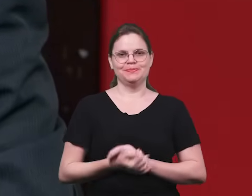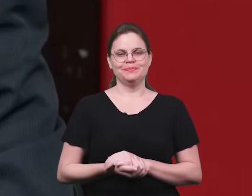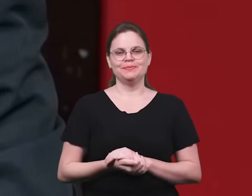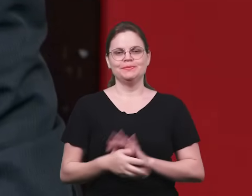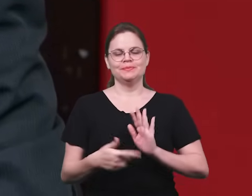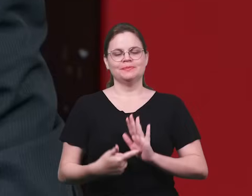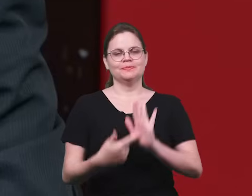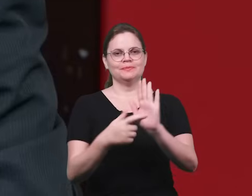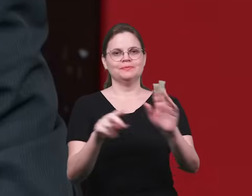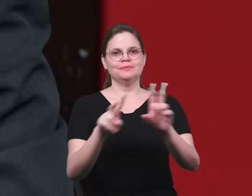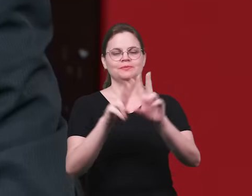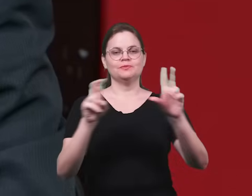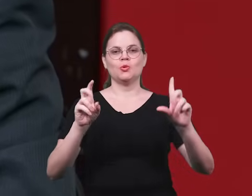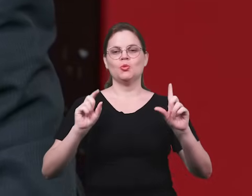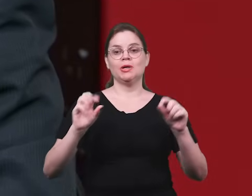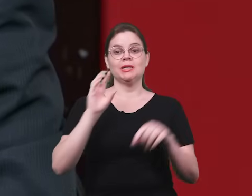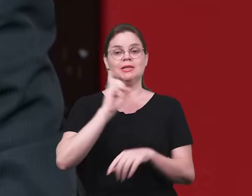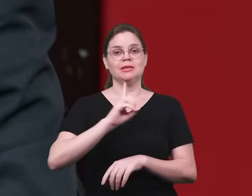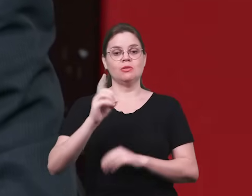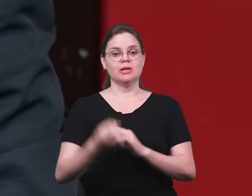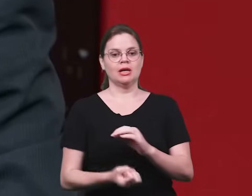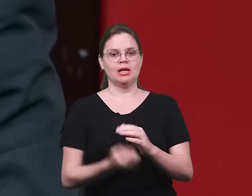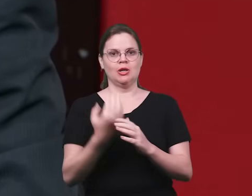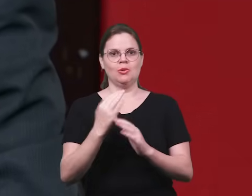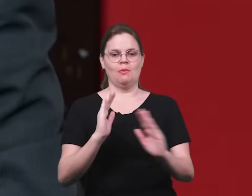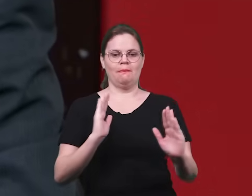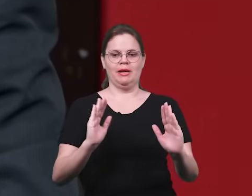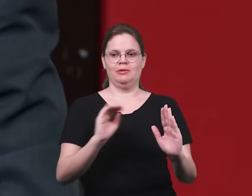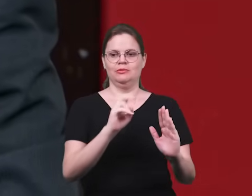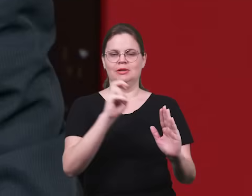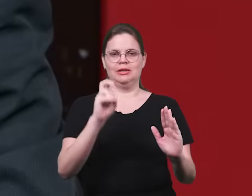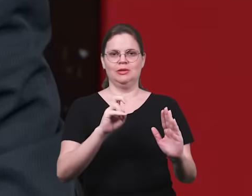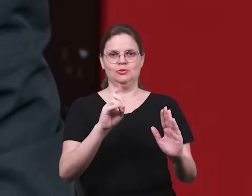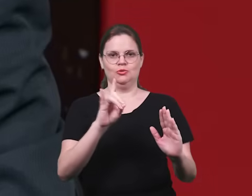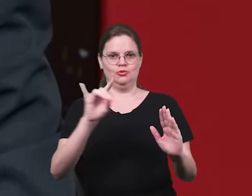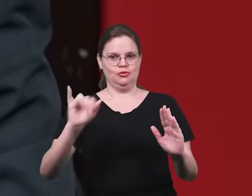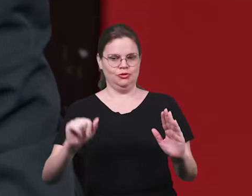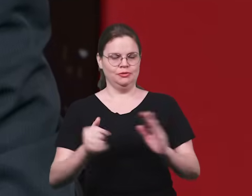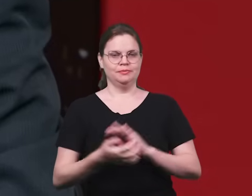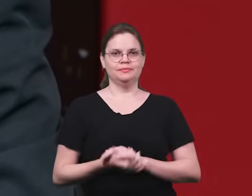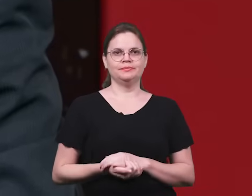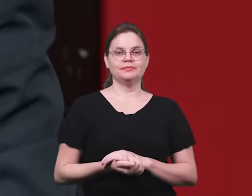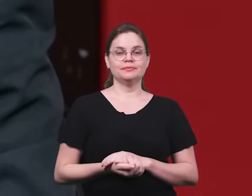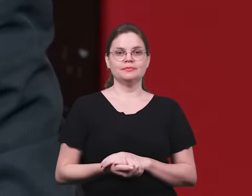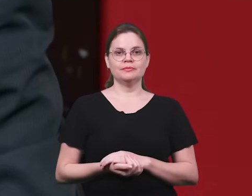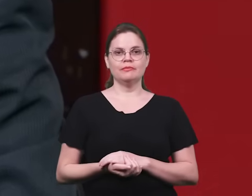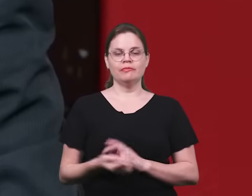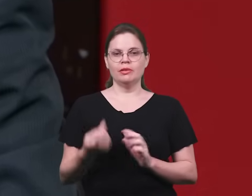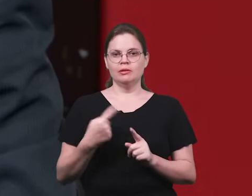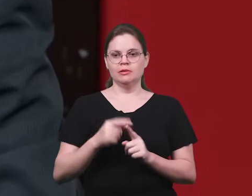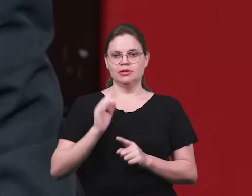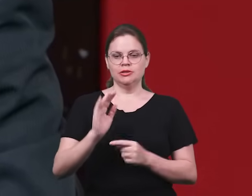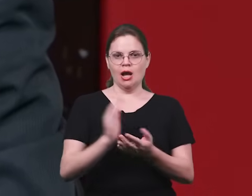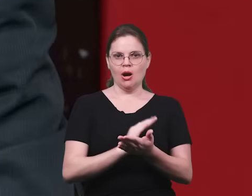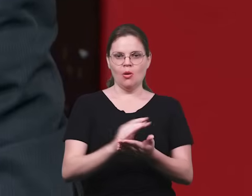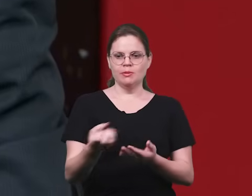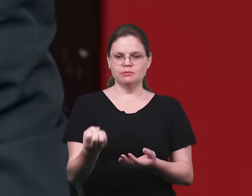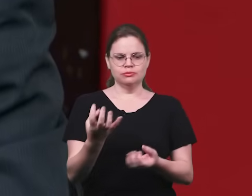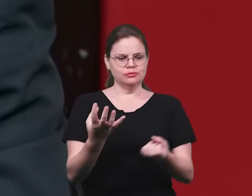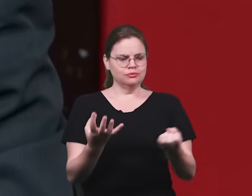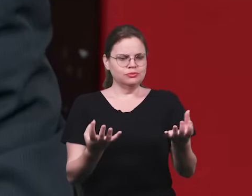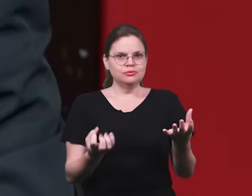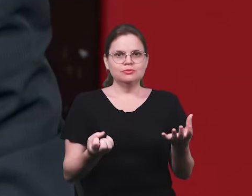para tratarmos a respeito daquilo que Deus ele fez, que foi extraordinário. Já a formação dos